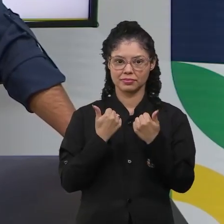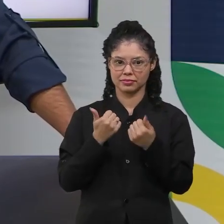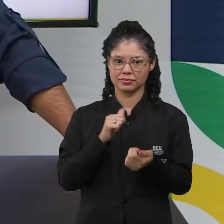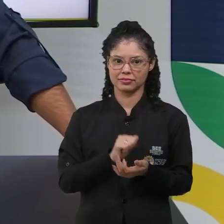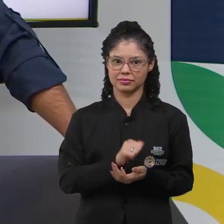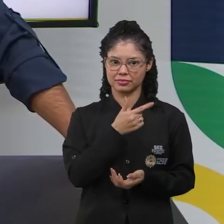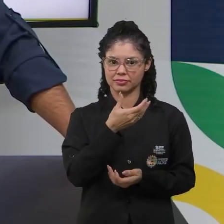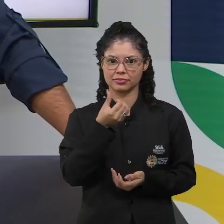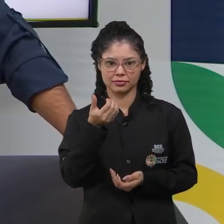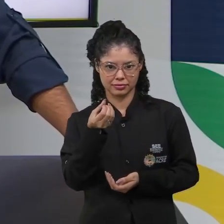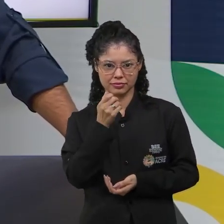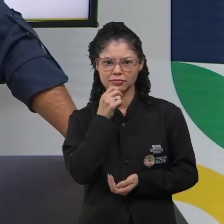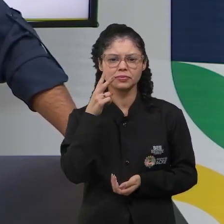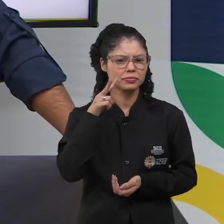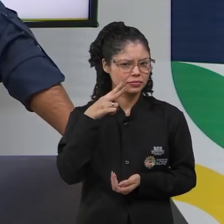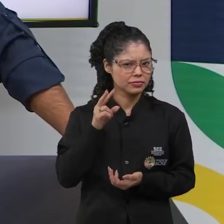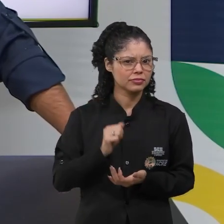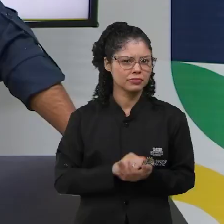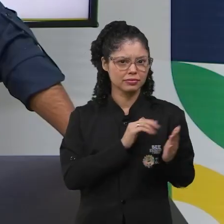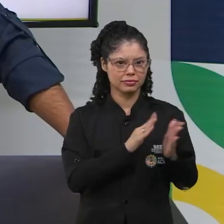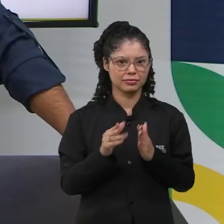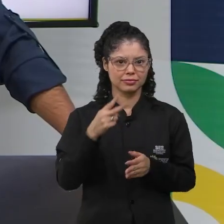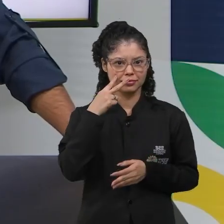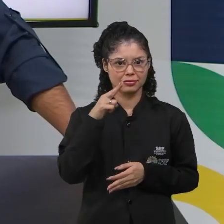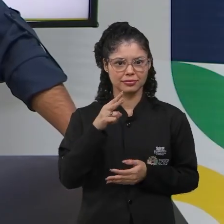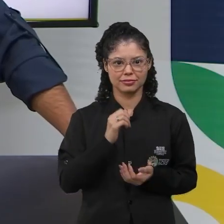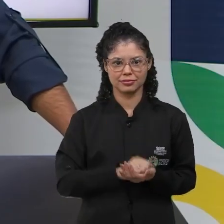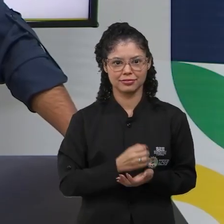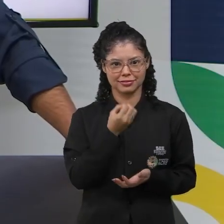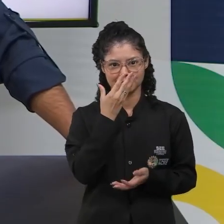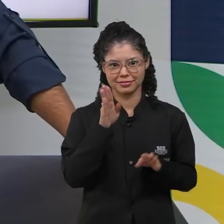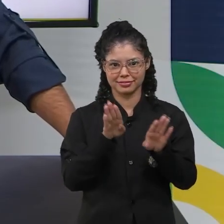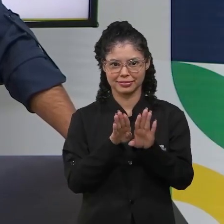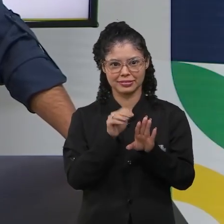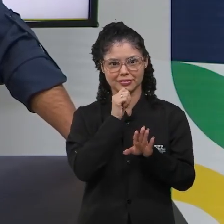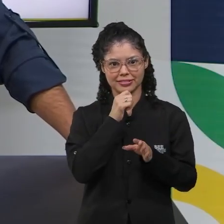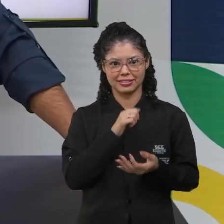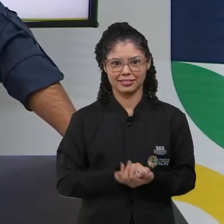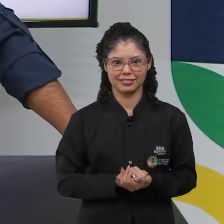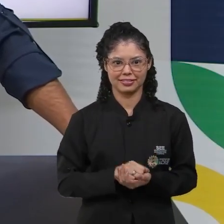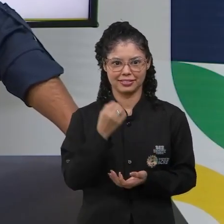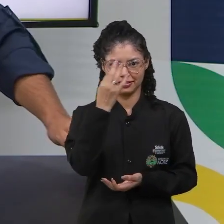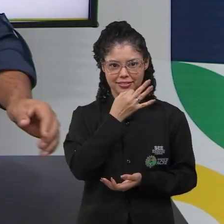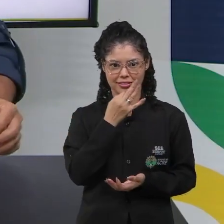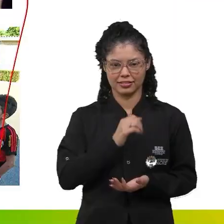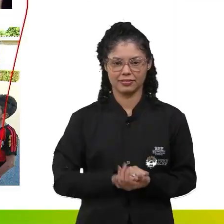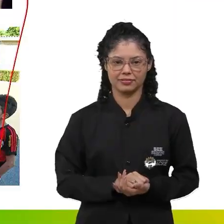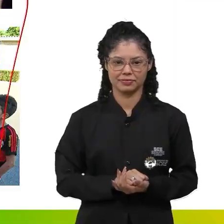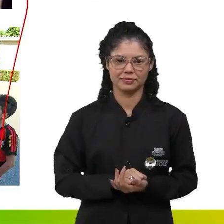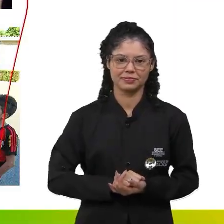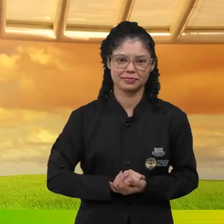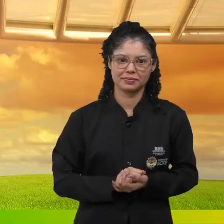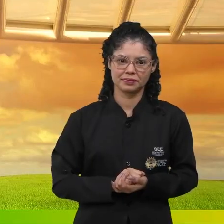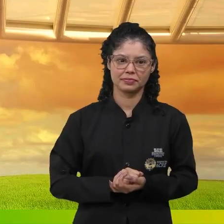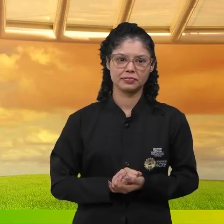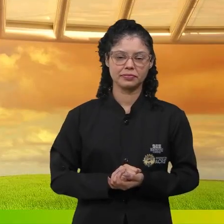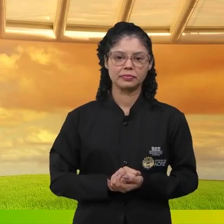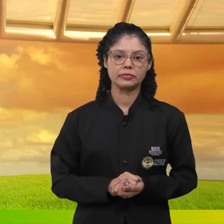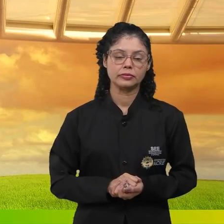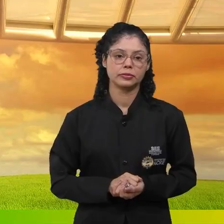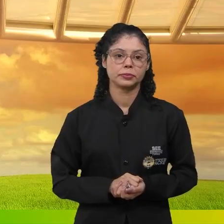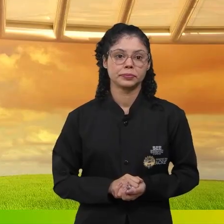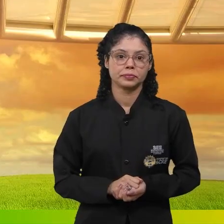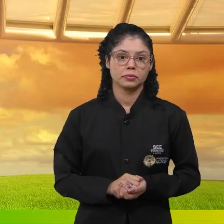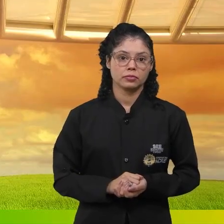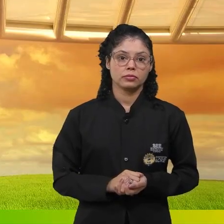no revezamento da tocha? Você viu ela passando? Eu tirei foto com ela, cara. Poxa vida, foi lindo. Enfim, vamos lá. Avançando.